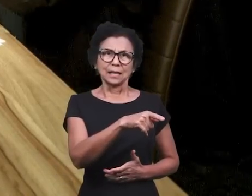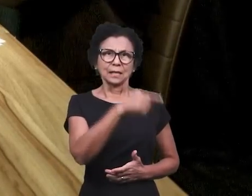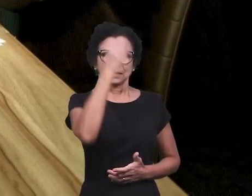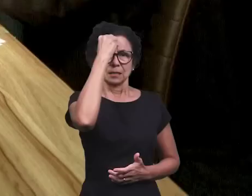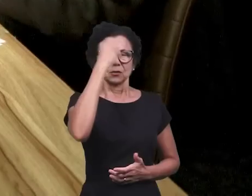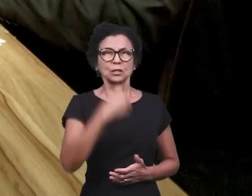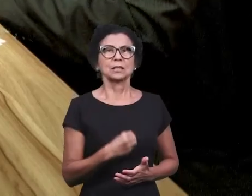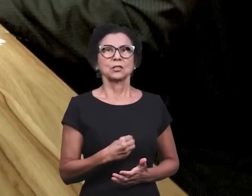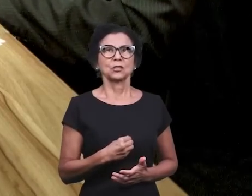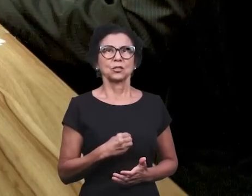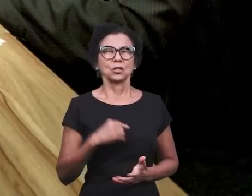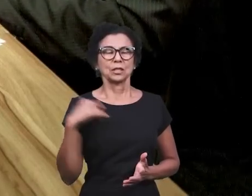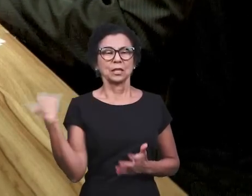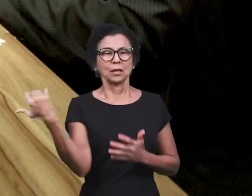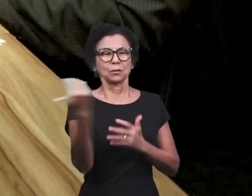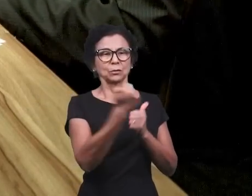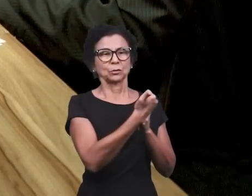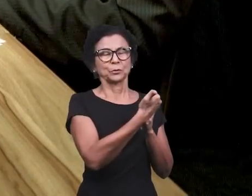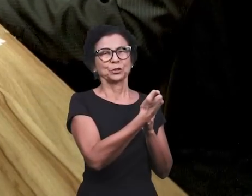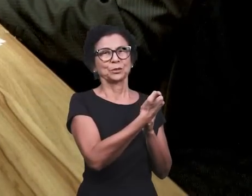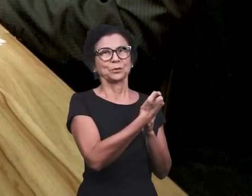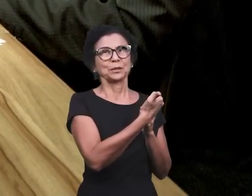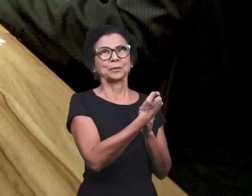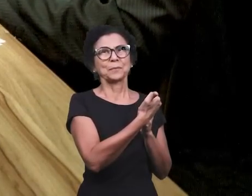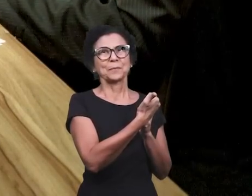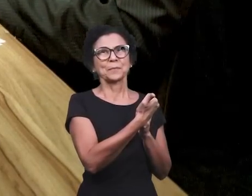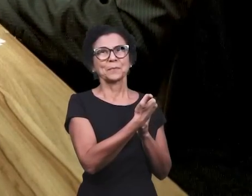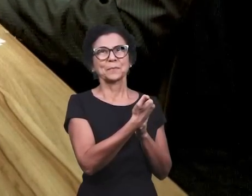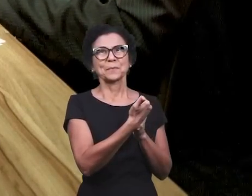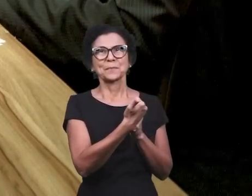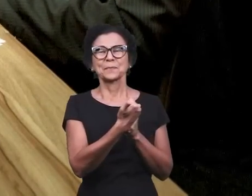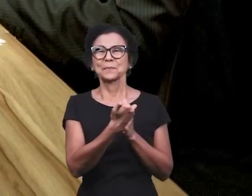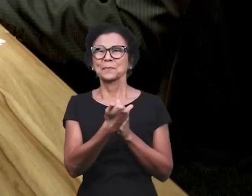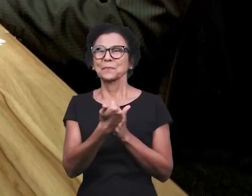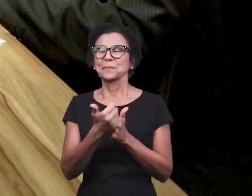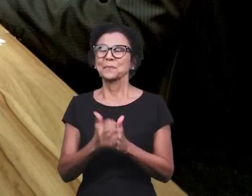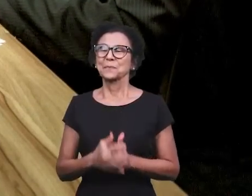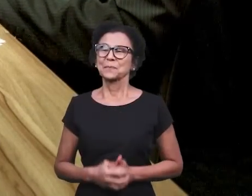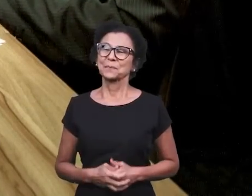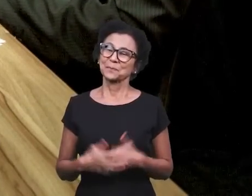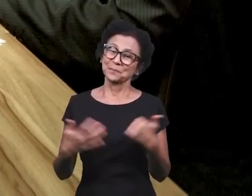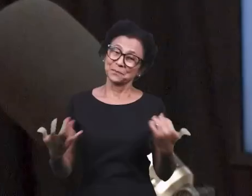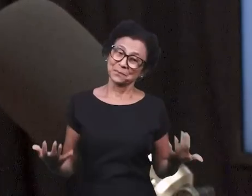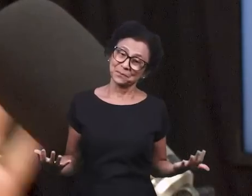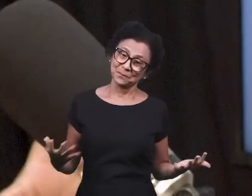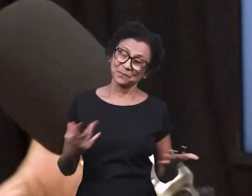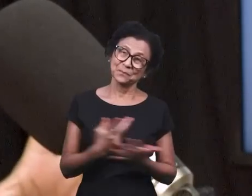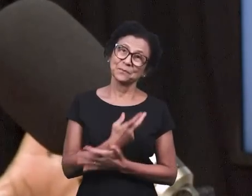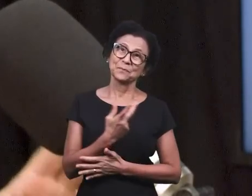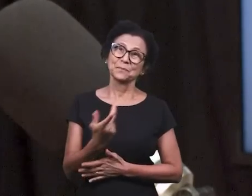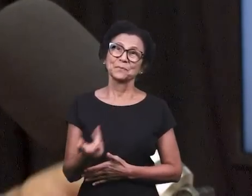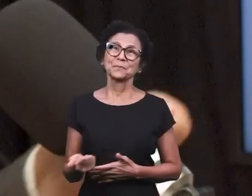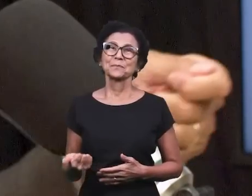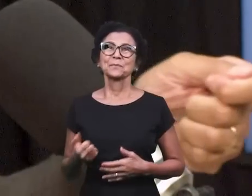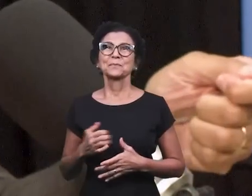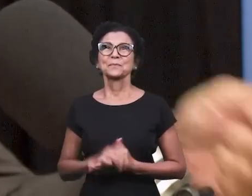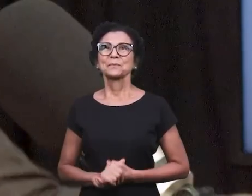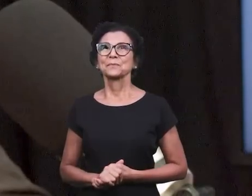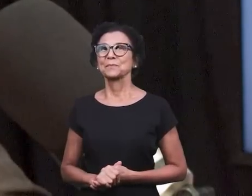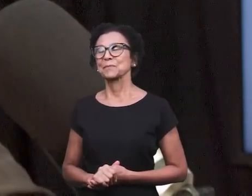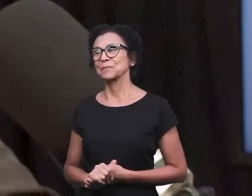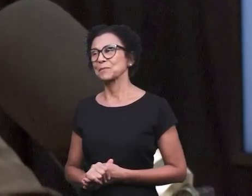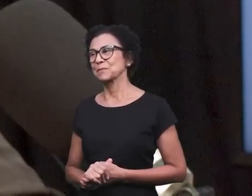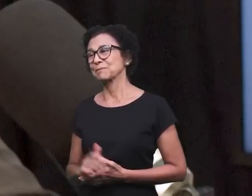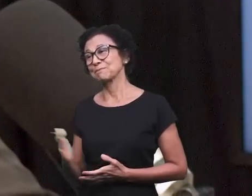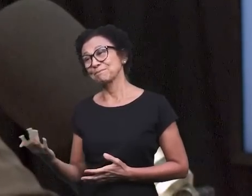dele e consequentemente, a minha oportunidade de assumir a vaga. Aí, aí aconteceu, você estava tranquilo, né? Então, fez